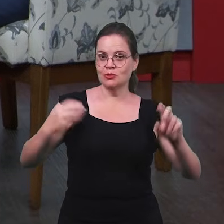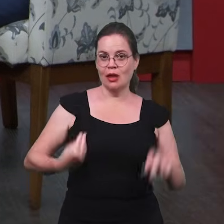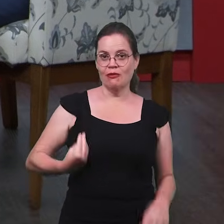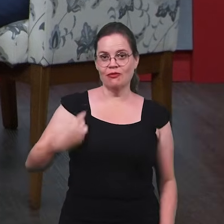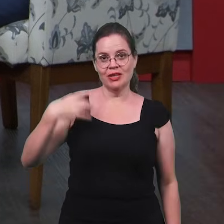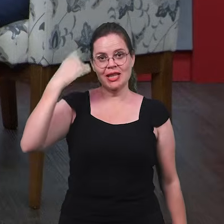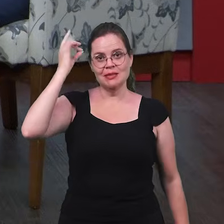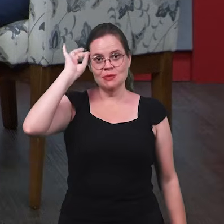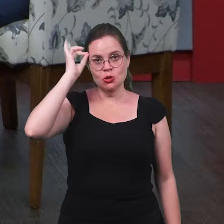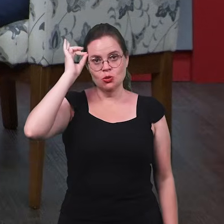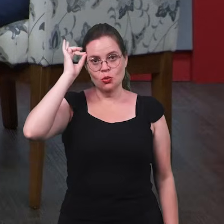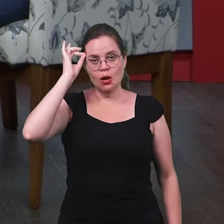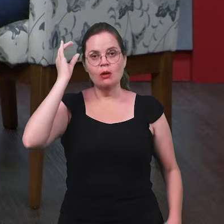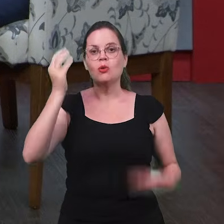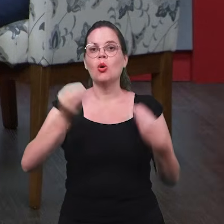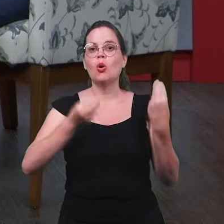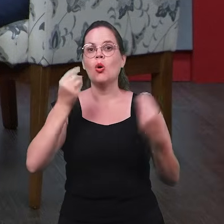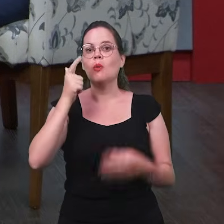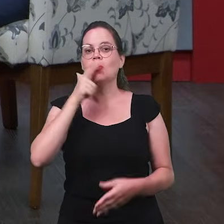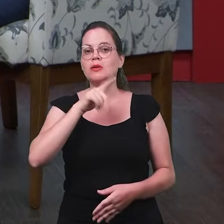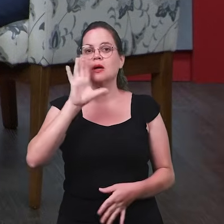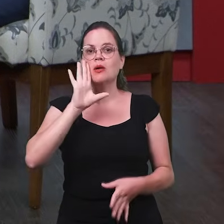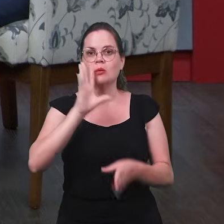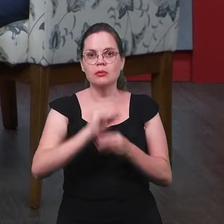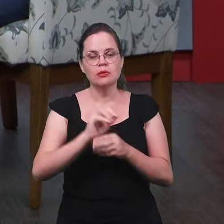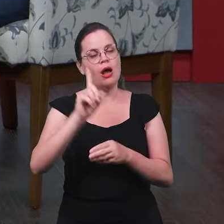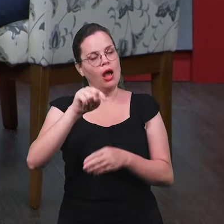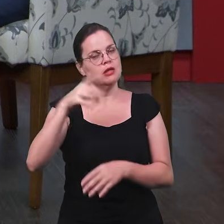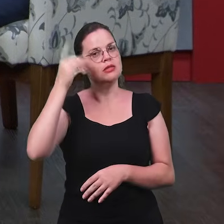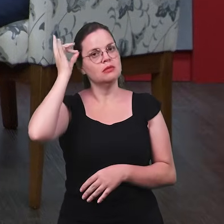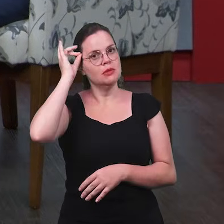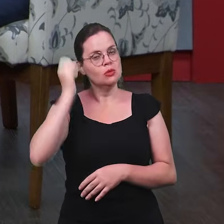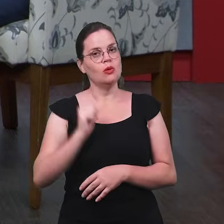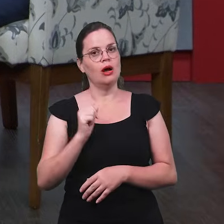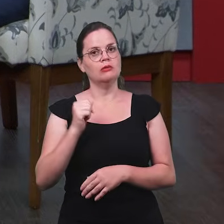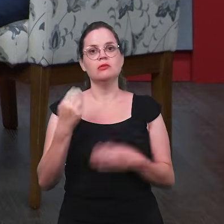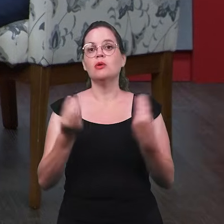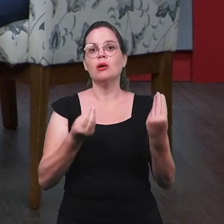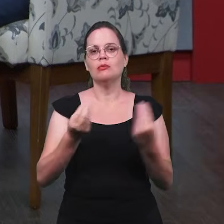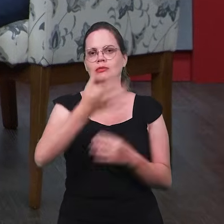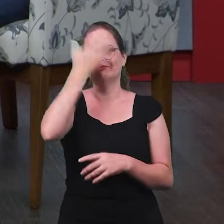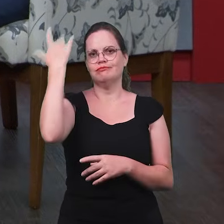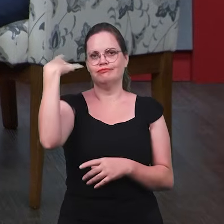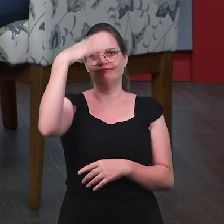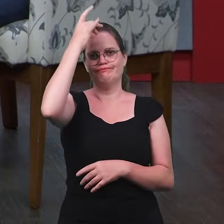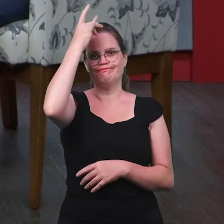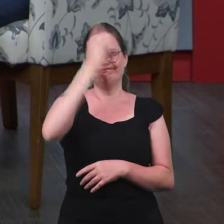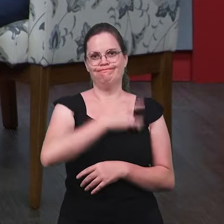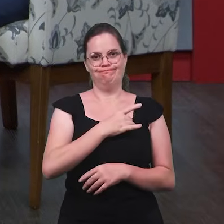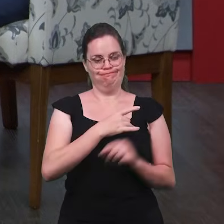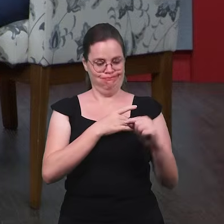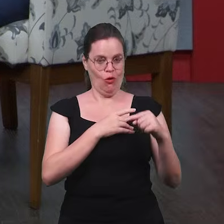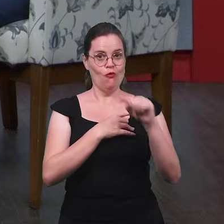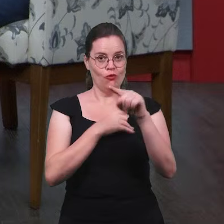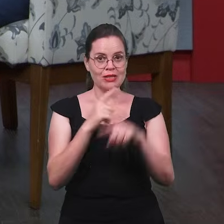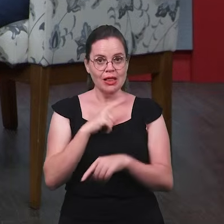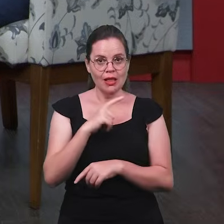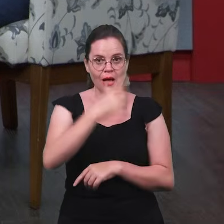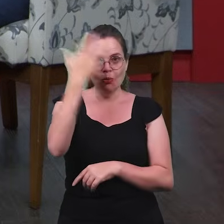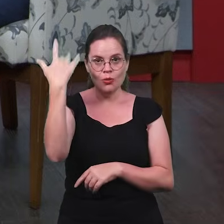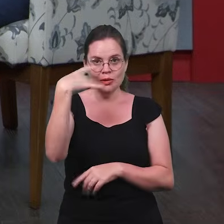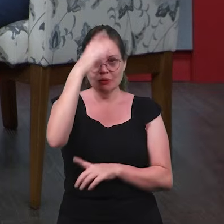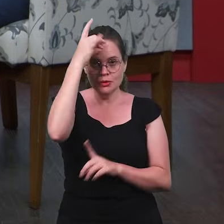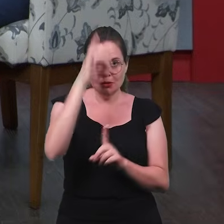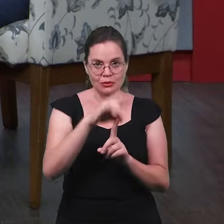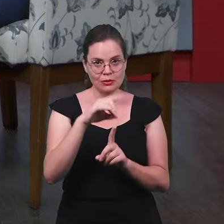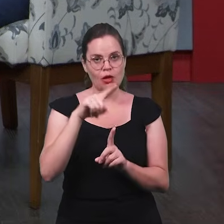se discernem espiritualmente. Se você tem o Espírito de Deus, você tem condição de falar das coisas que são de Deus. Uma